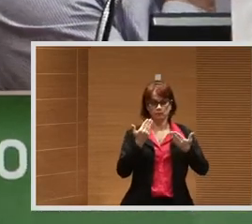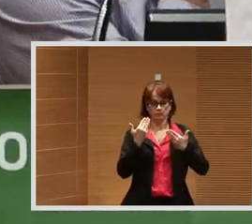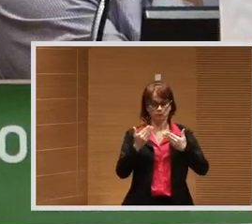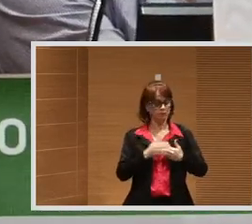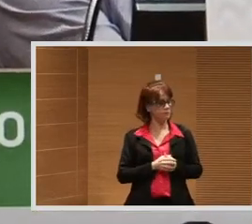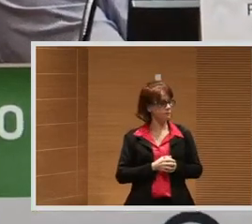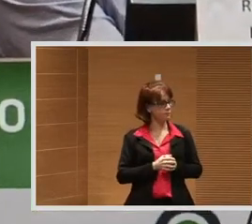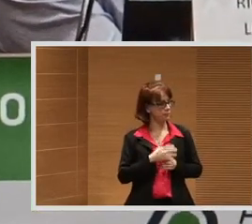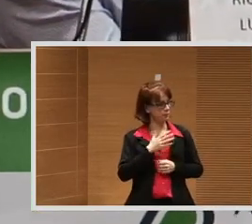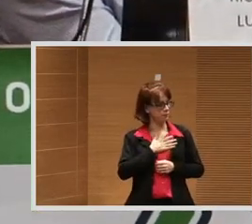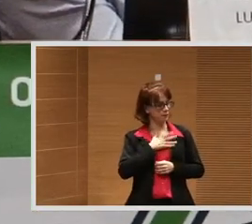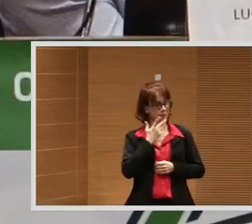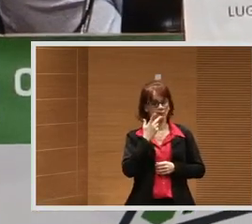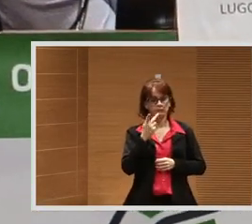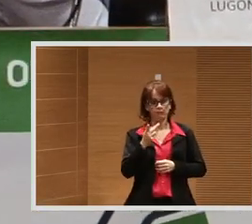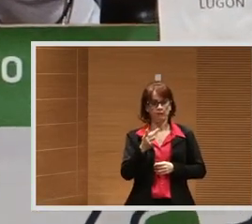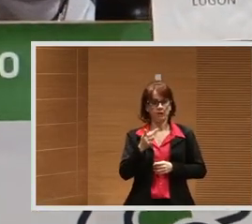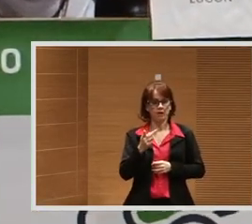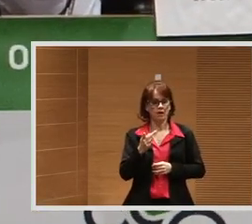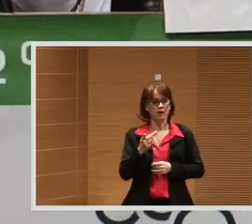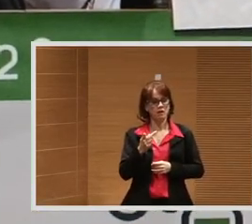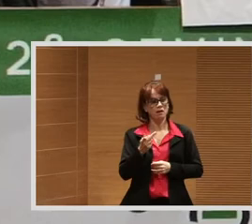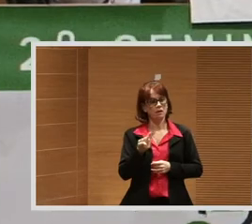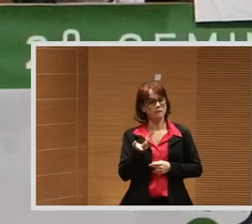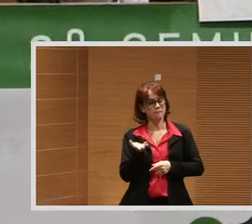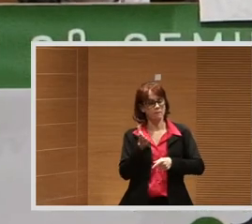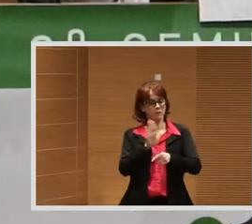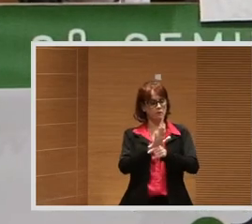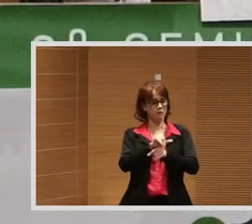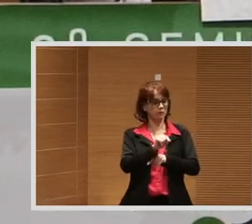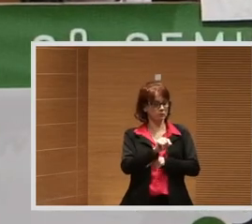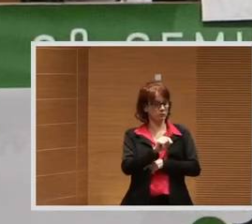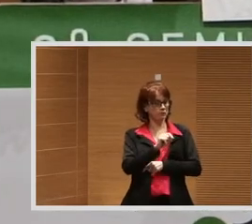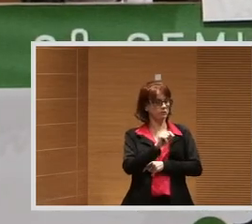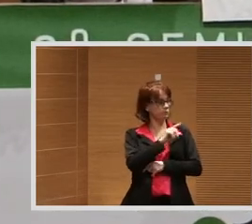A minha fala é mais para colaborar com o que a Cida trouxe.